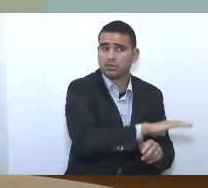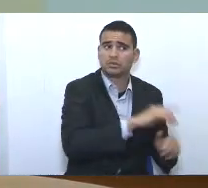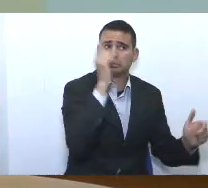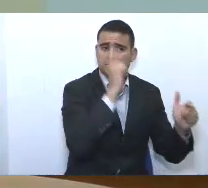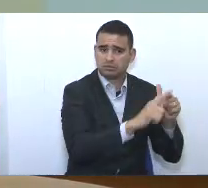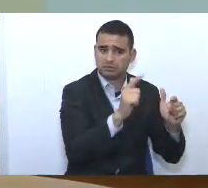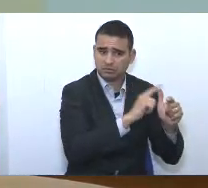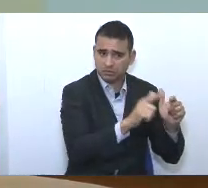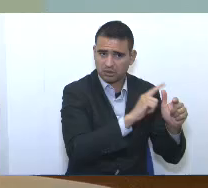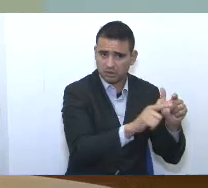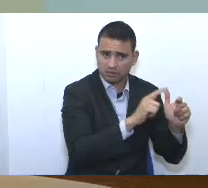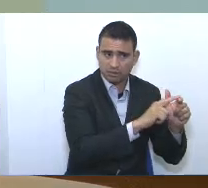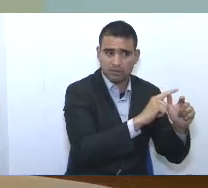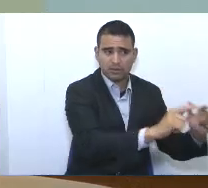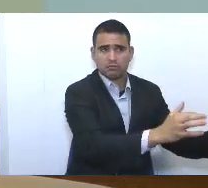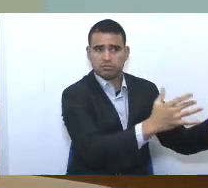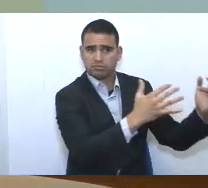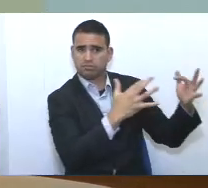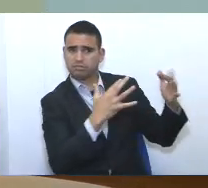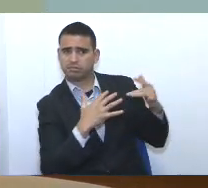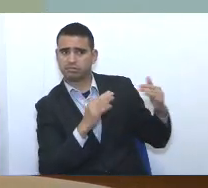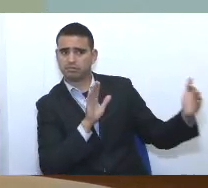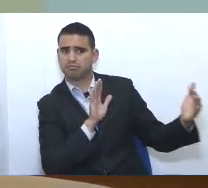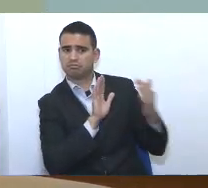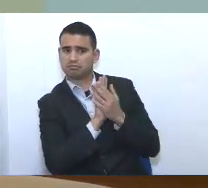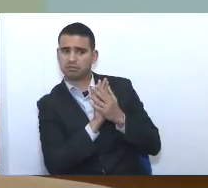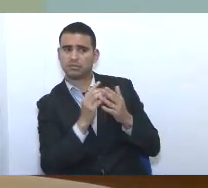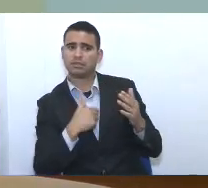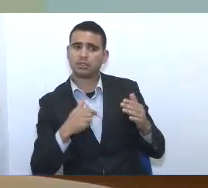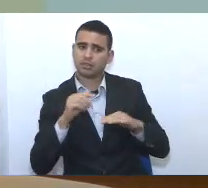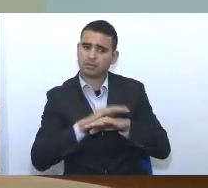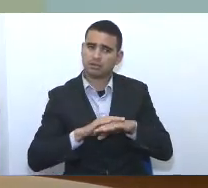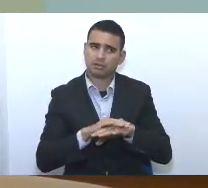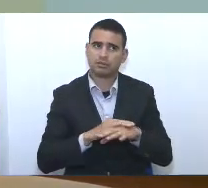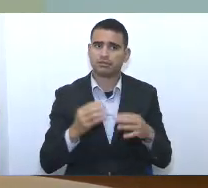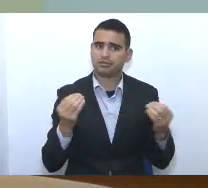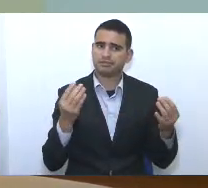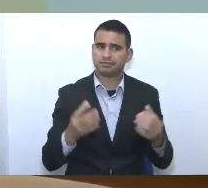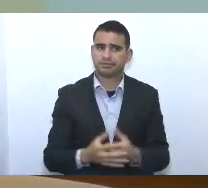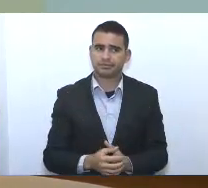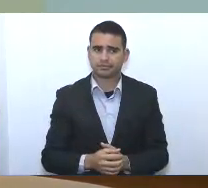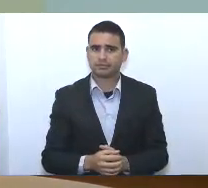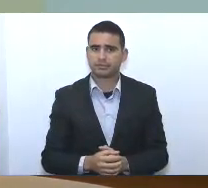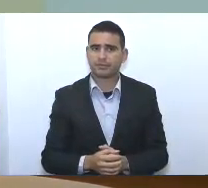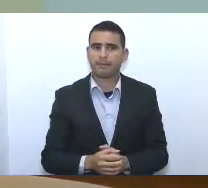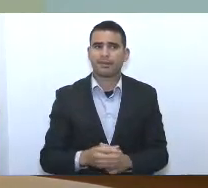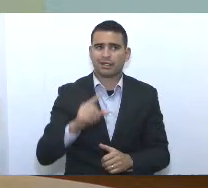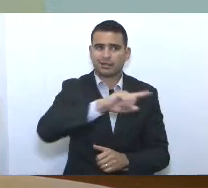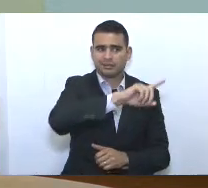vêm atrás de mim, me procurar. E tem pessoas lá que no passado, né,